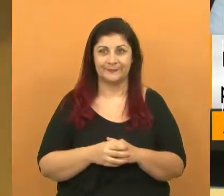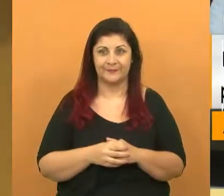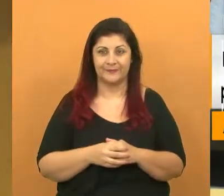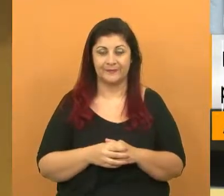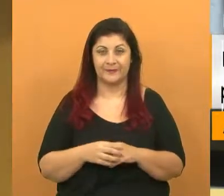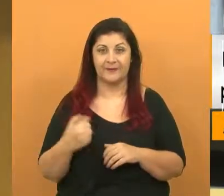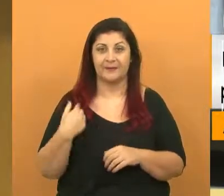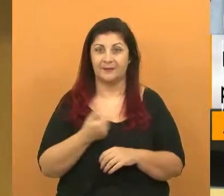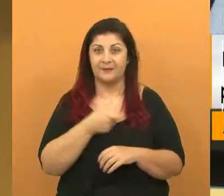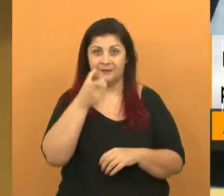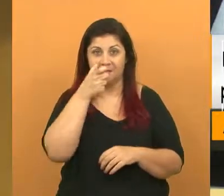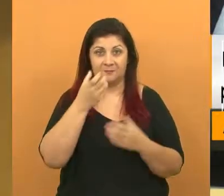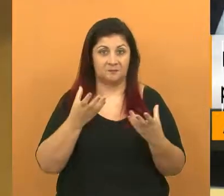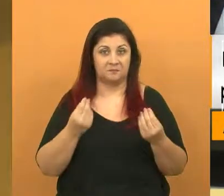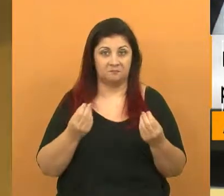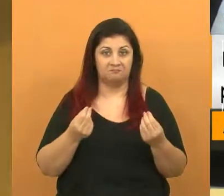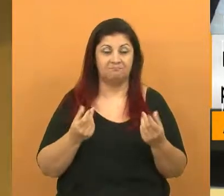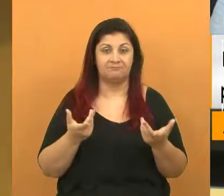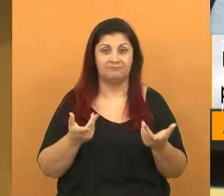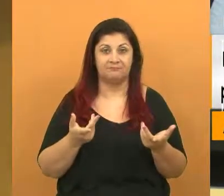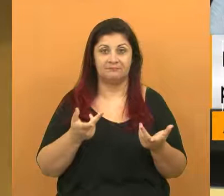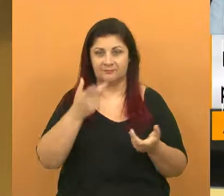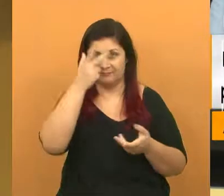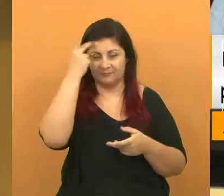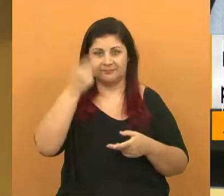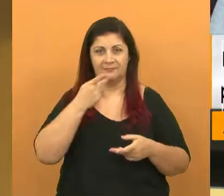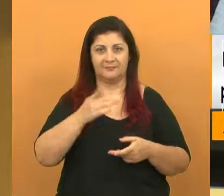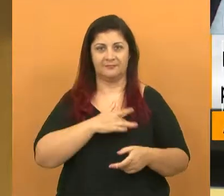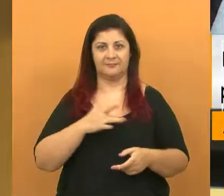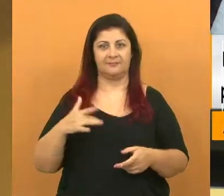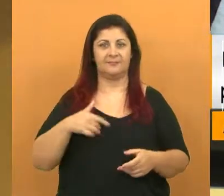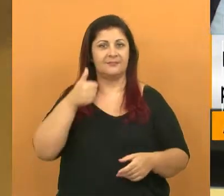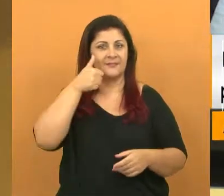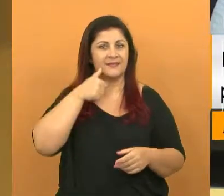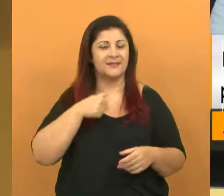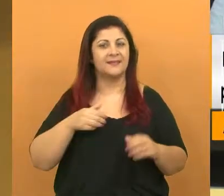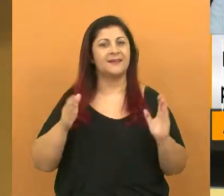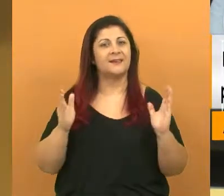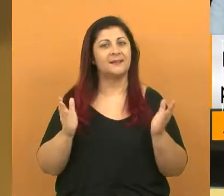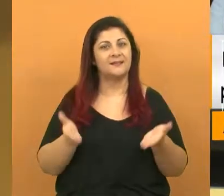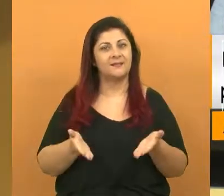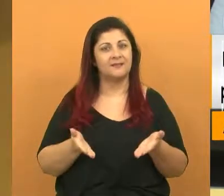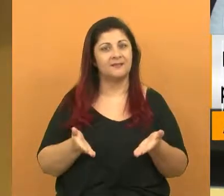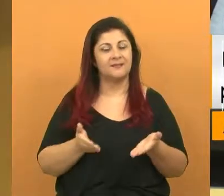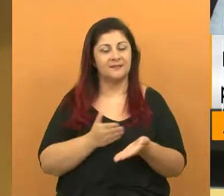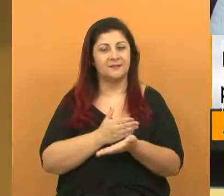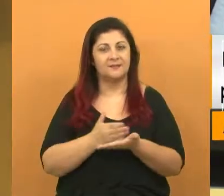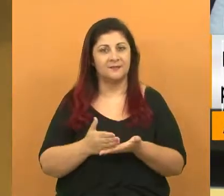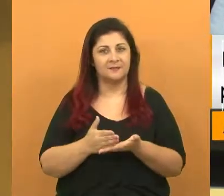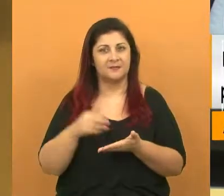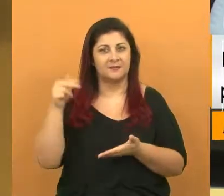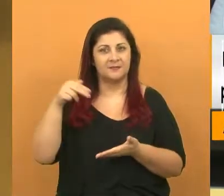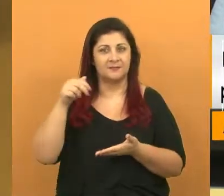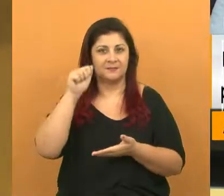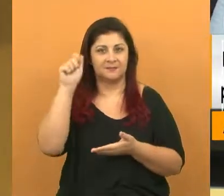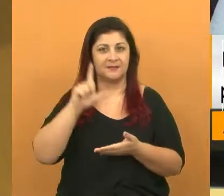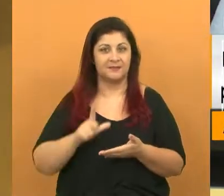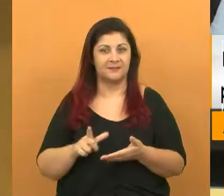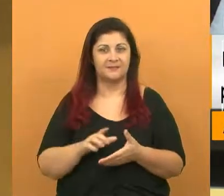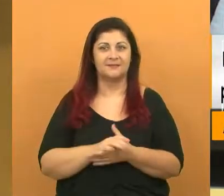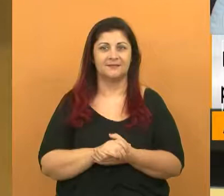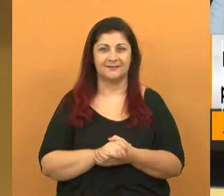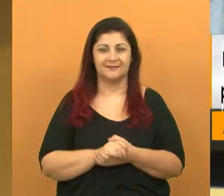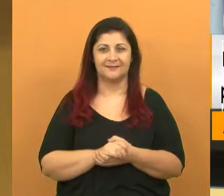a gente viu várias campanhas pela saúde da mulher e agora estamos entrando no Novembro Azul, onde a gente vai